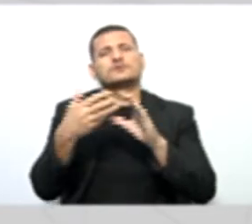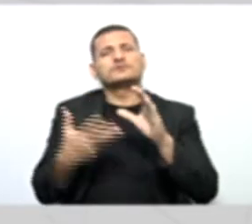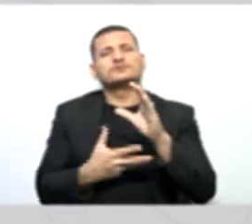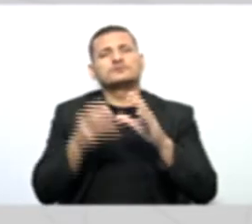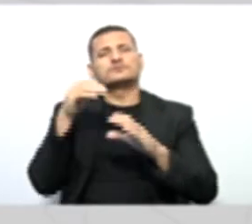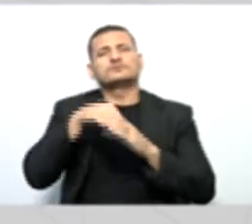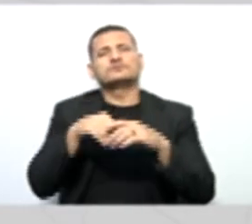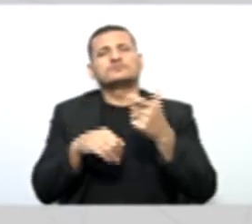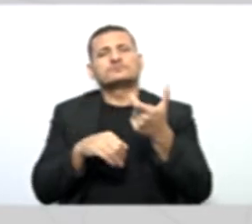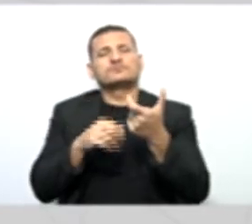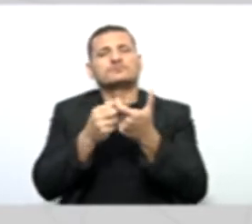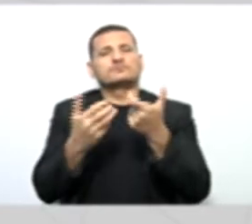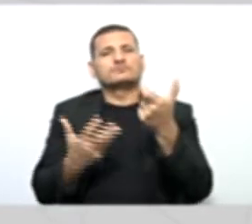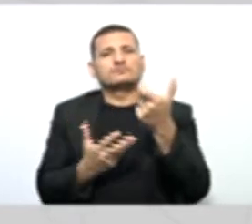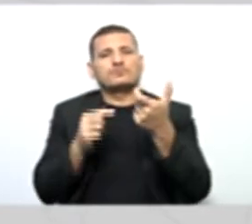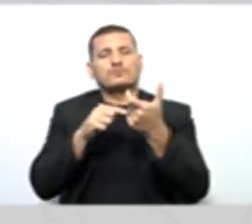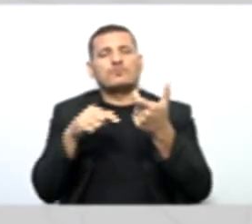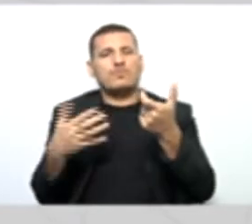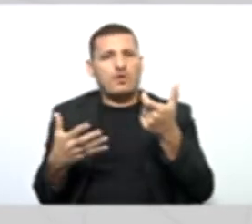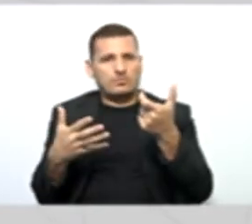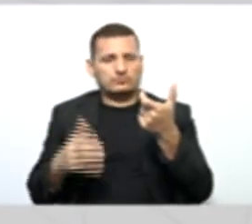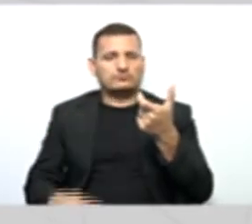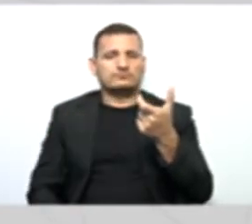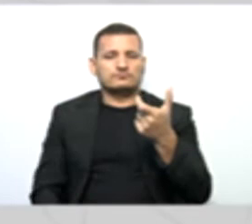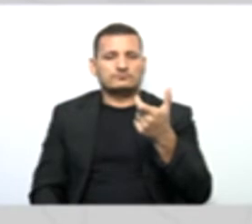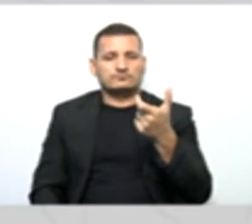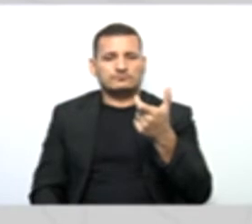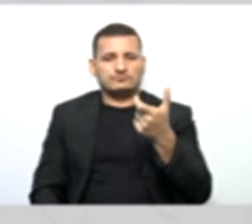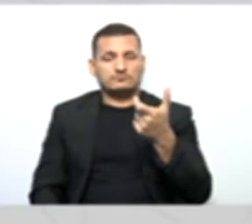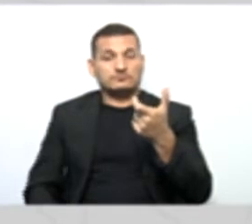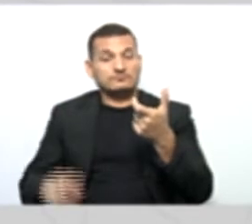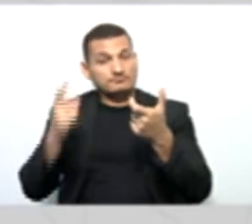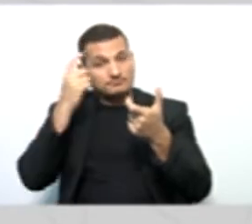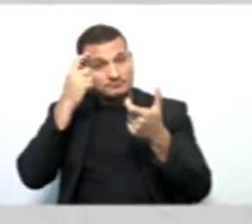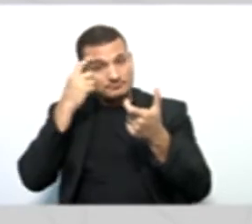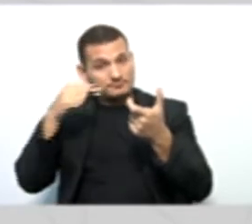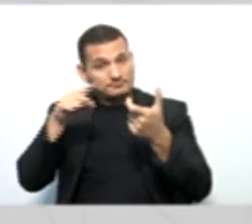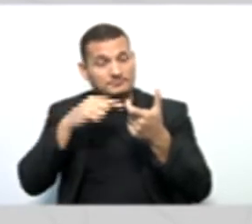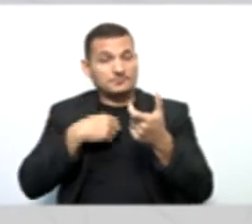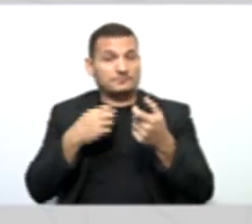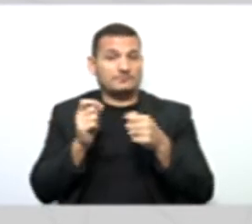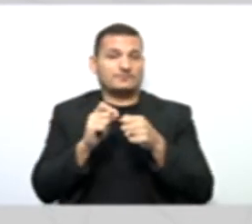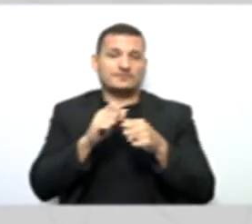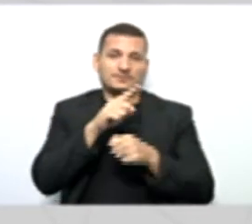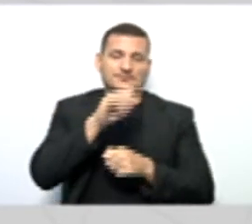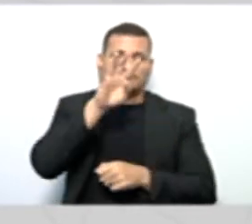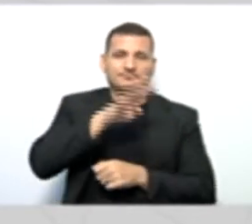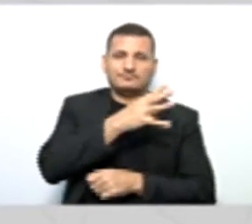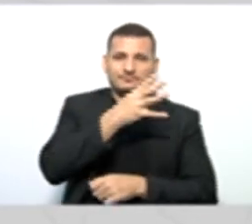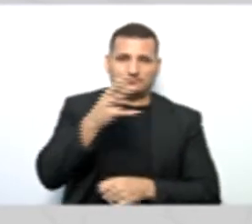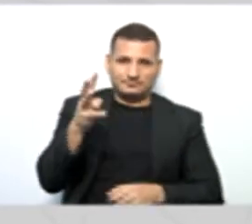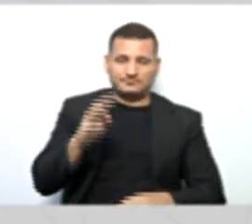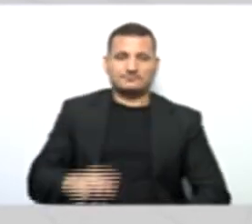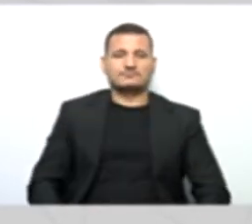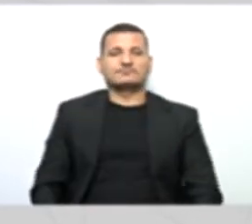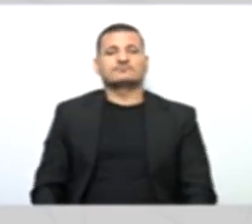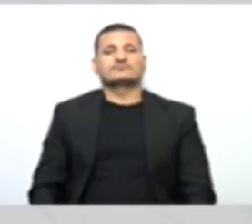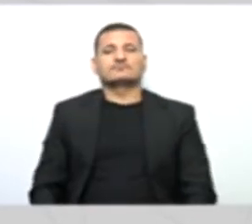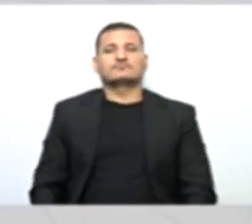compor as características do objeto smartphone? Vai pensando aí que eu vou fazer aqui no quadro, beleza?